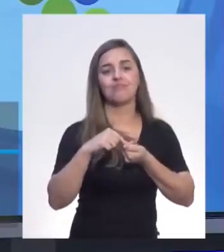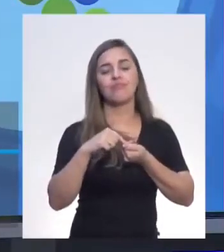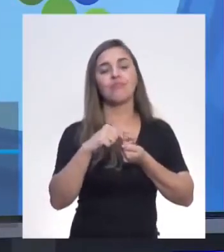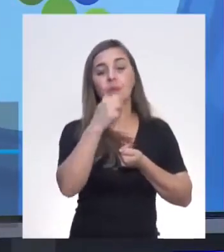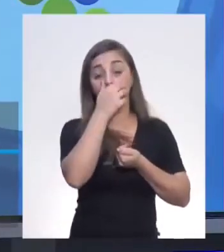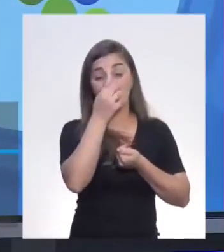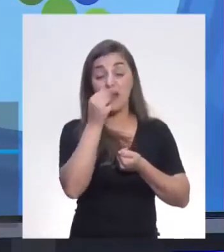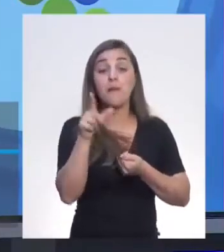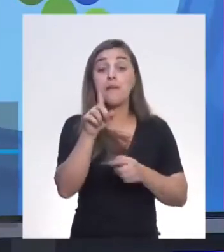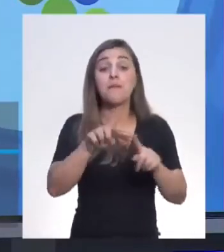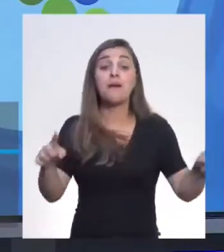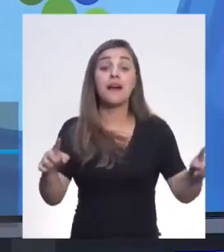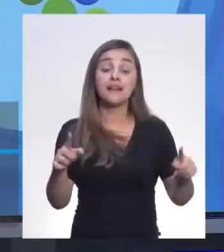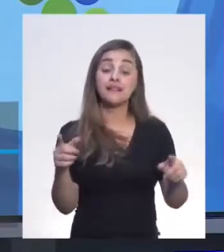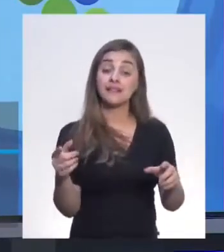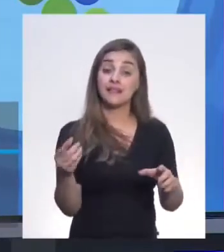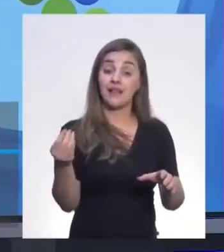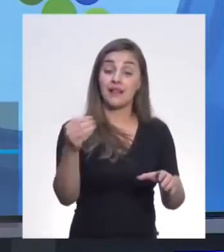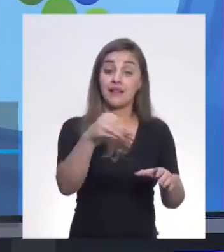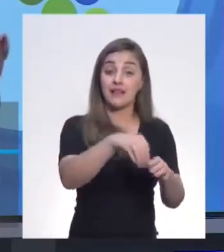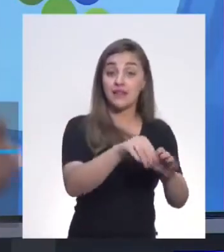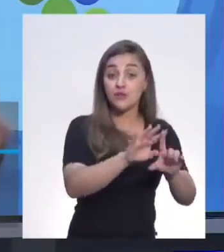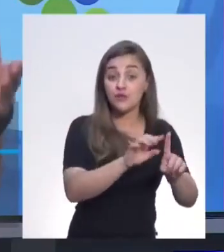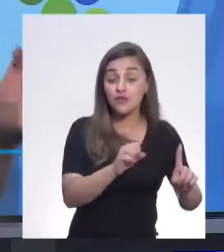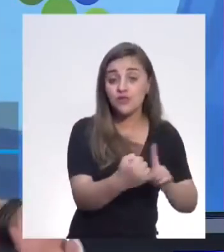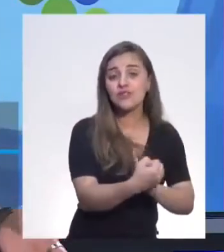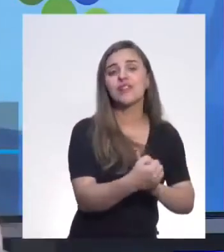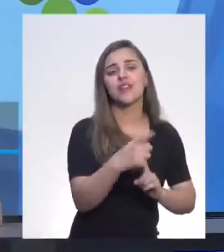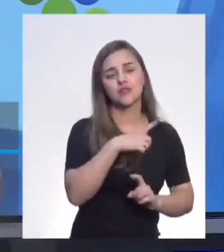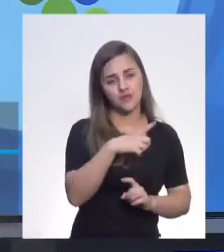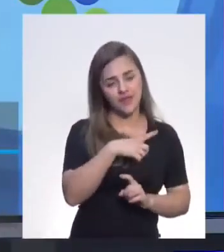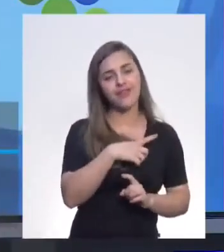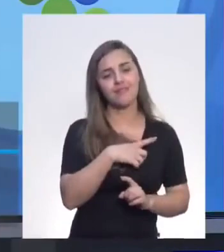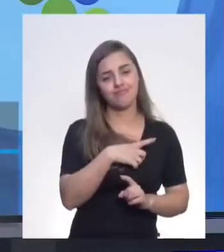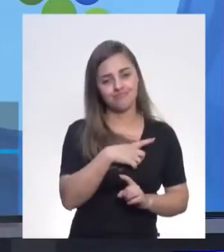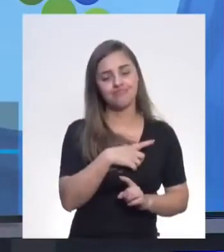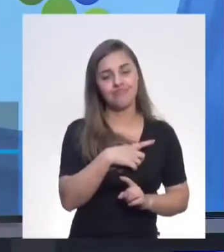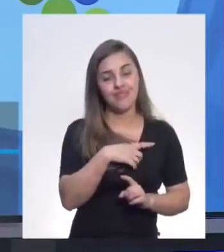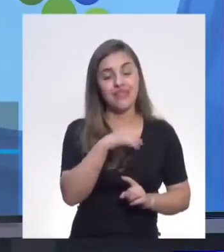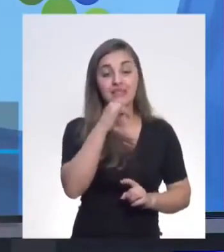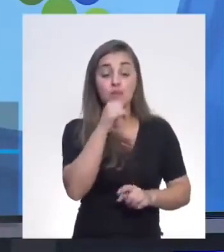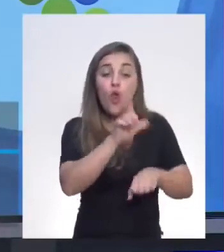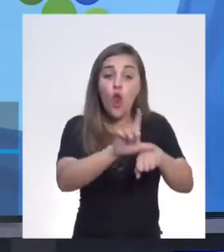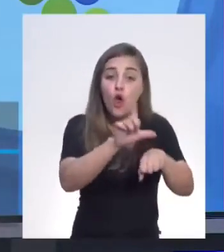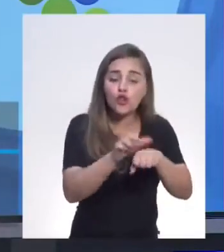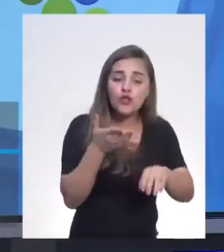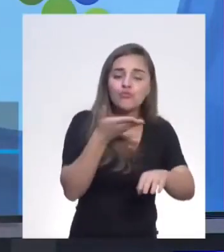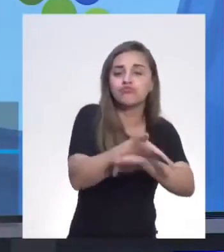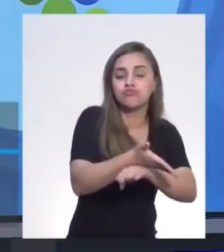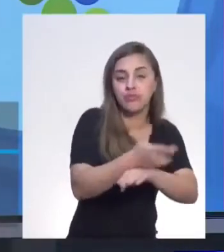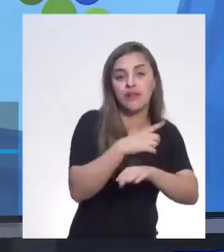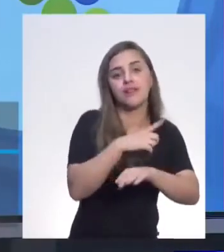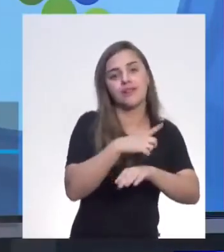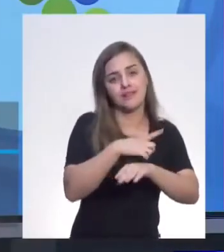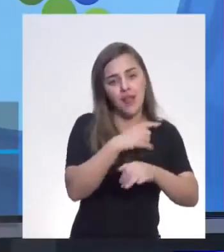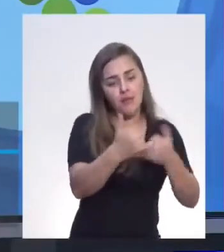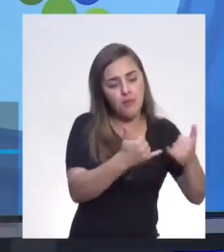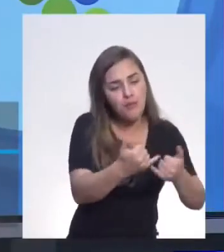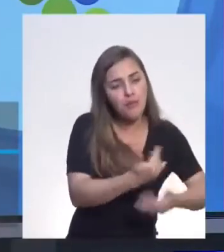como eu falei, se eu for numa loja, sempre vai ter uma boneca branca. Se eu for comprar maquiagem, vai ter sempre base,